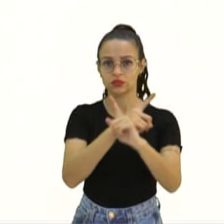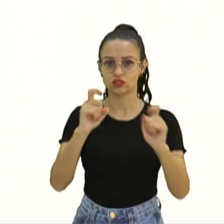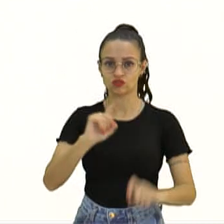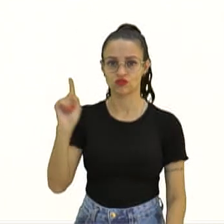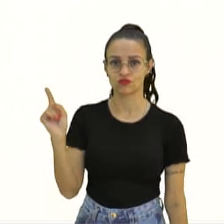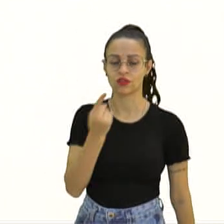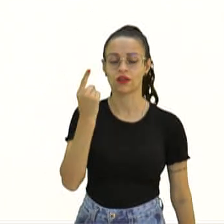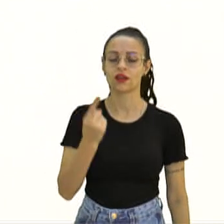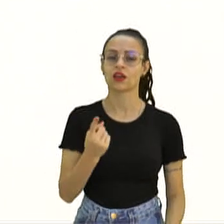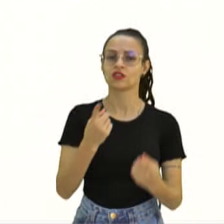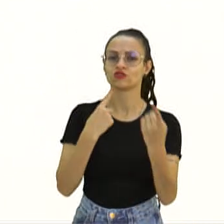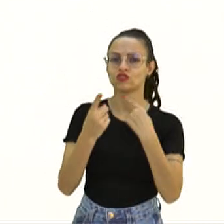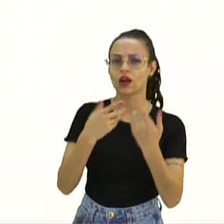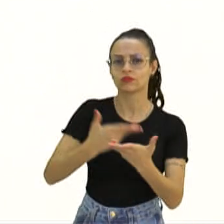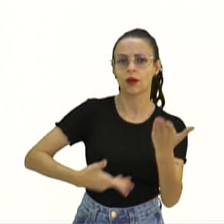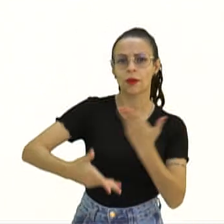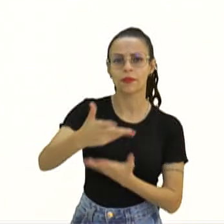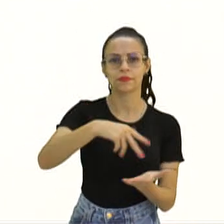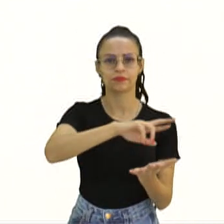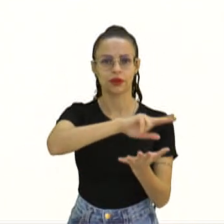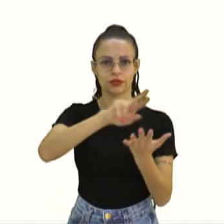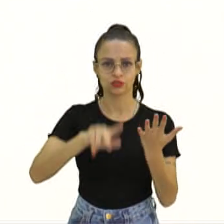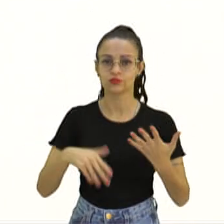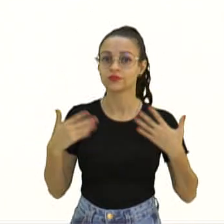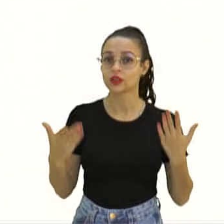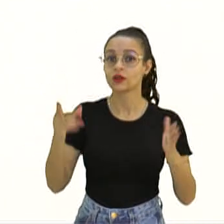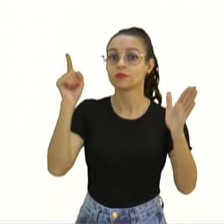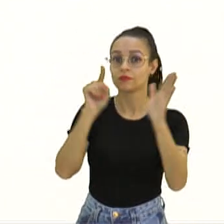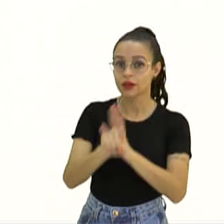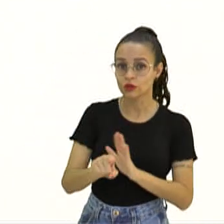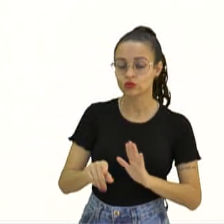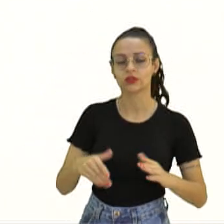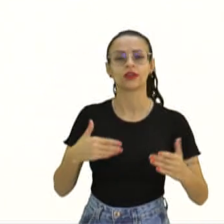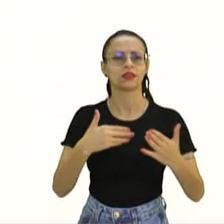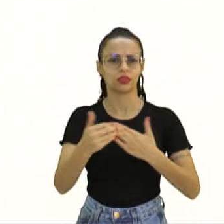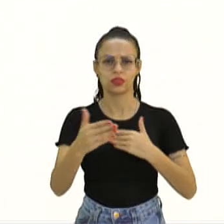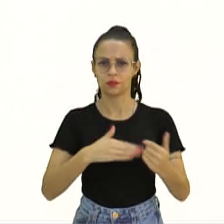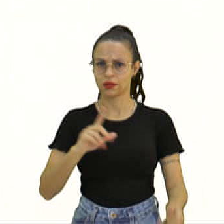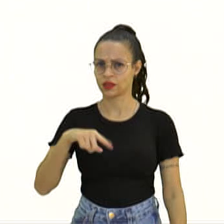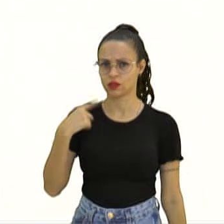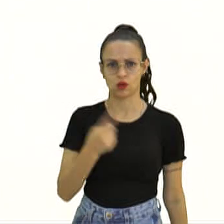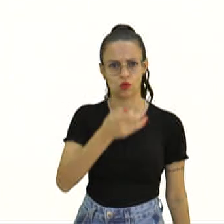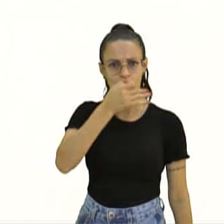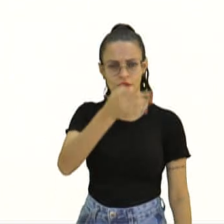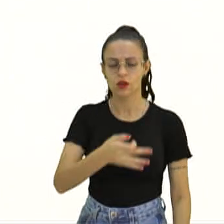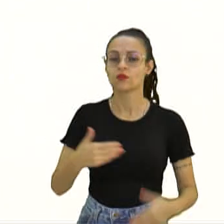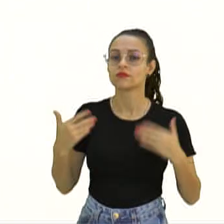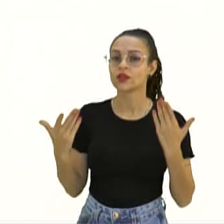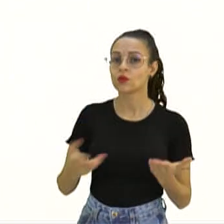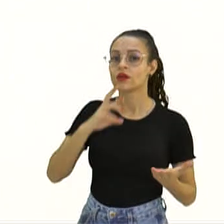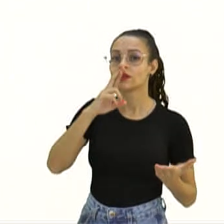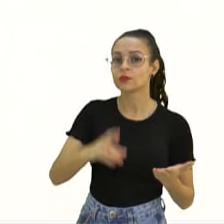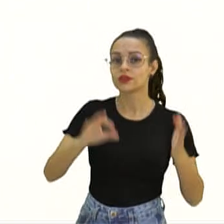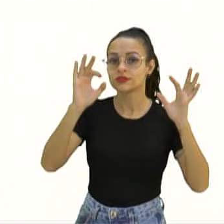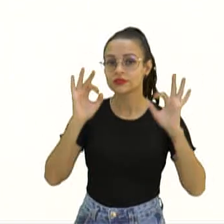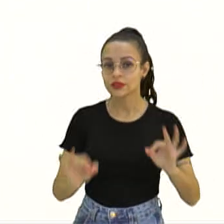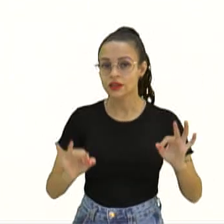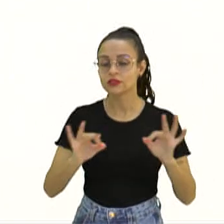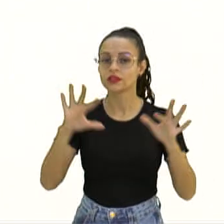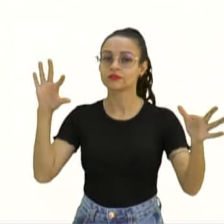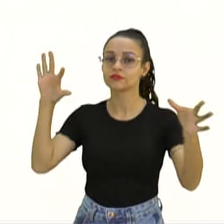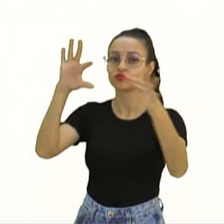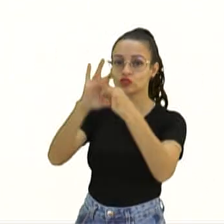ou letras e o diálogo inter-religioso Ball a pergunta que é independente das nossas opiniões Qual é a resposta correta